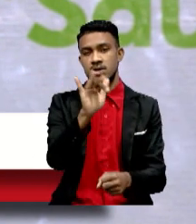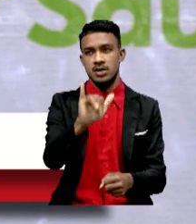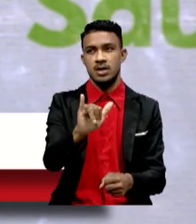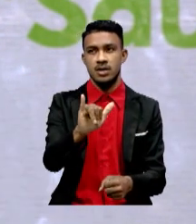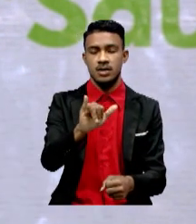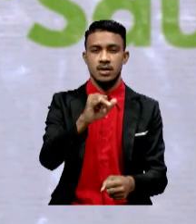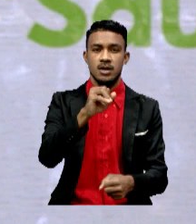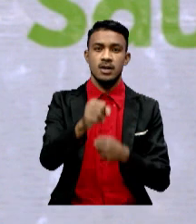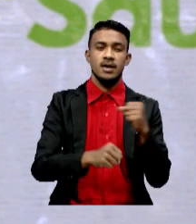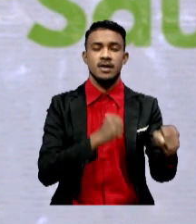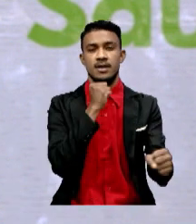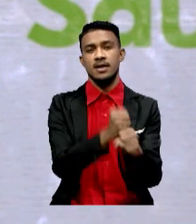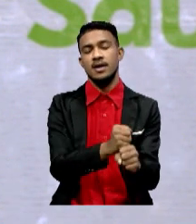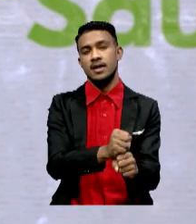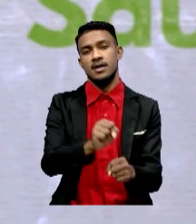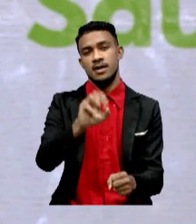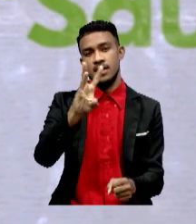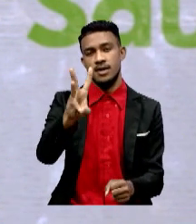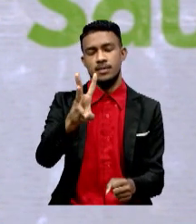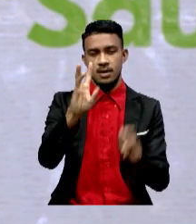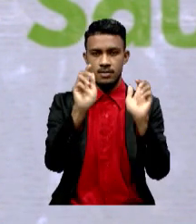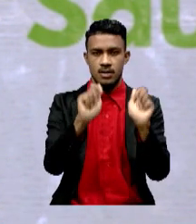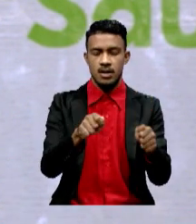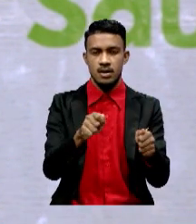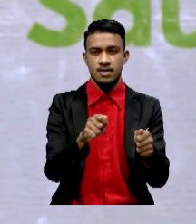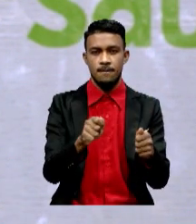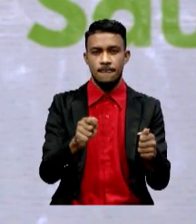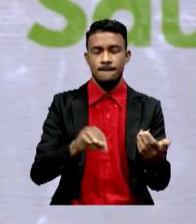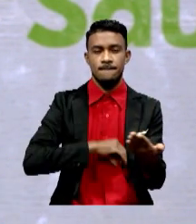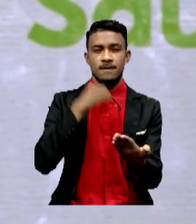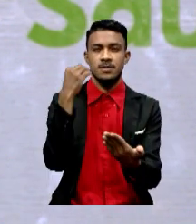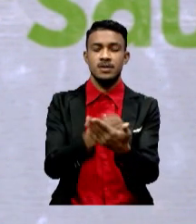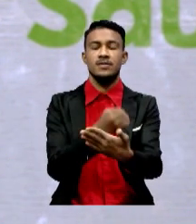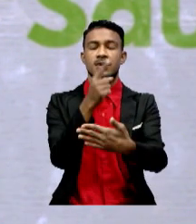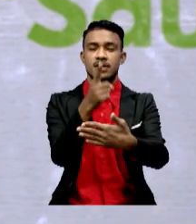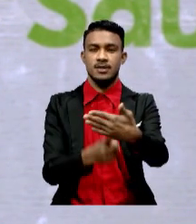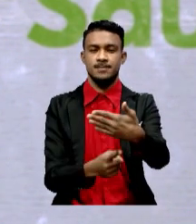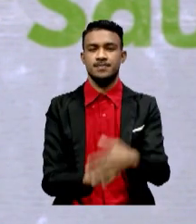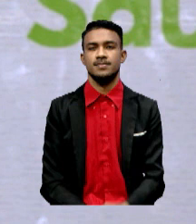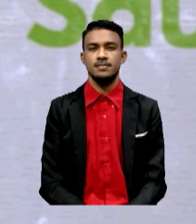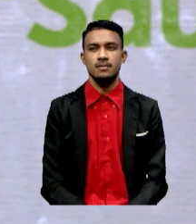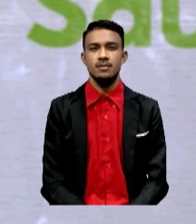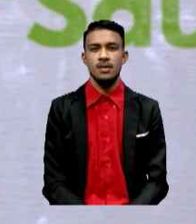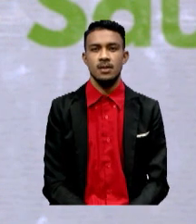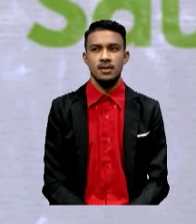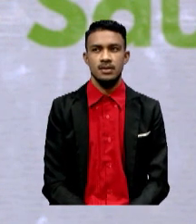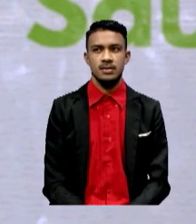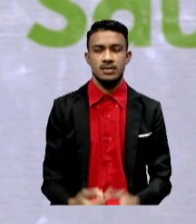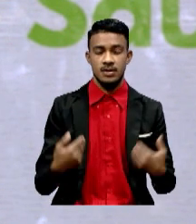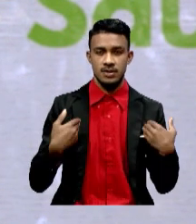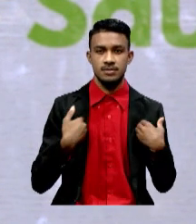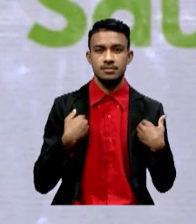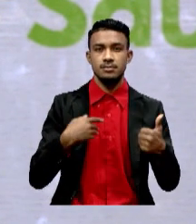totina nen. Nebra, nini objektif ni saya. Ia ruah,